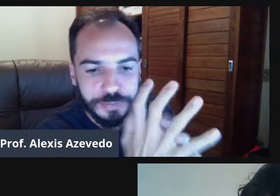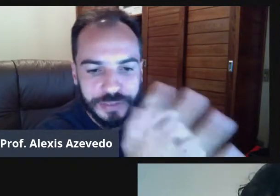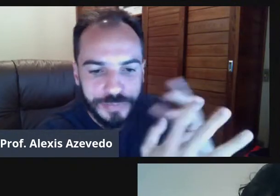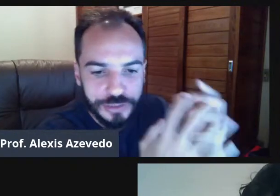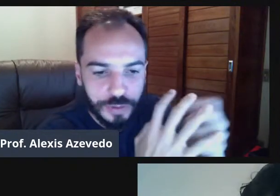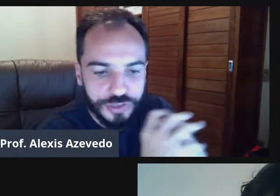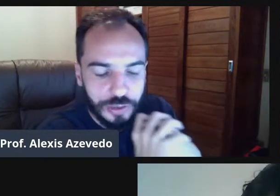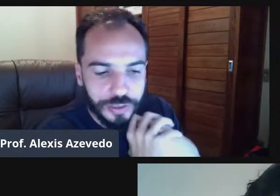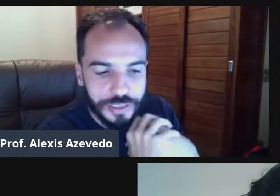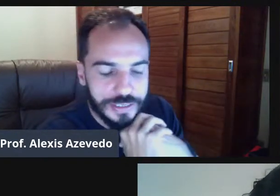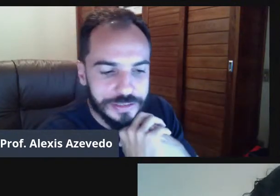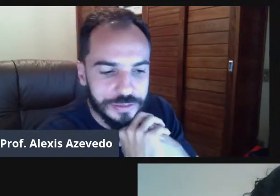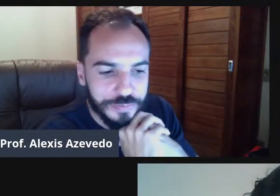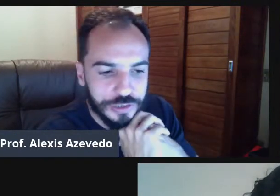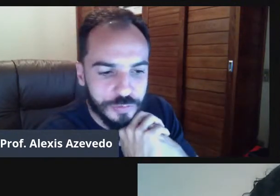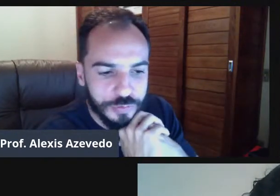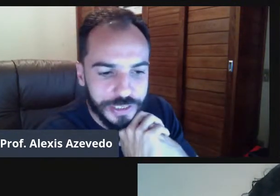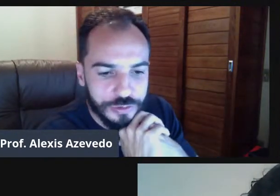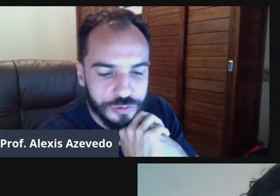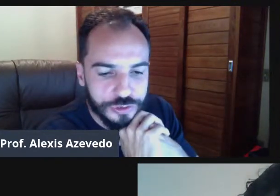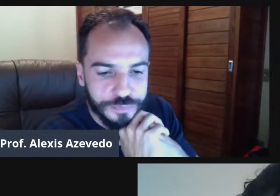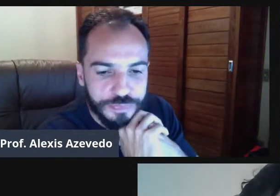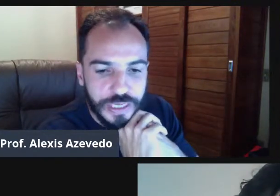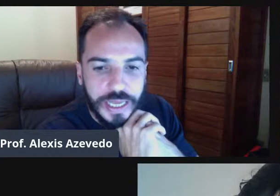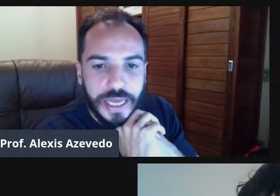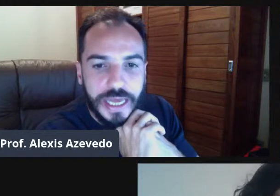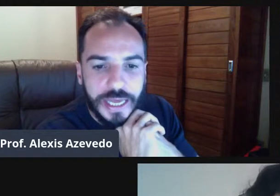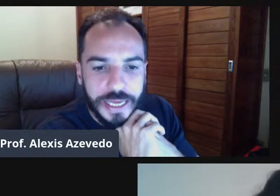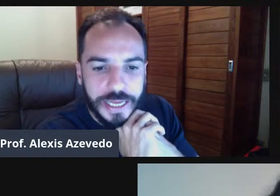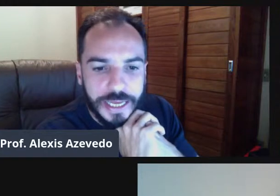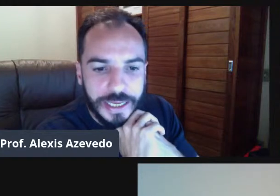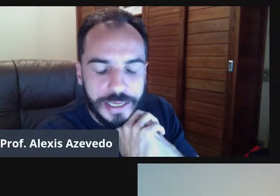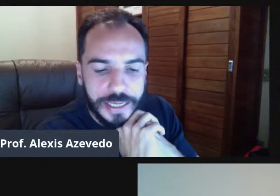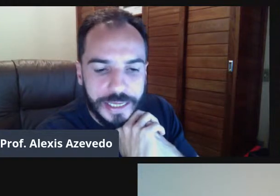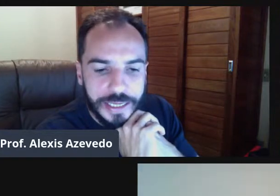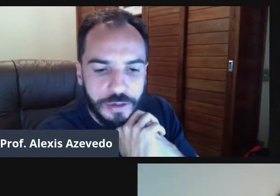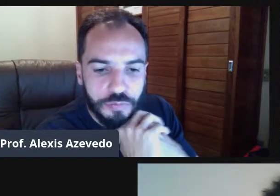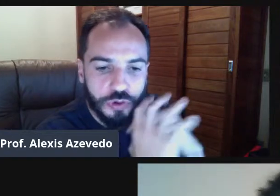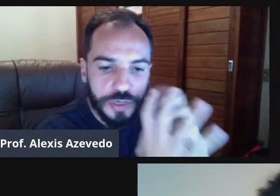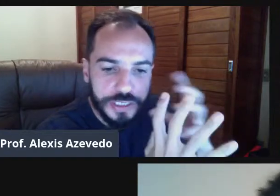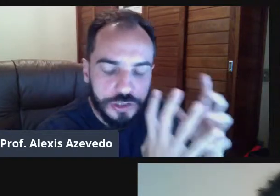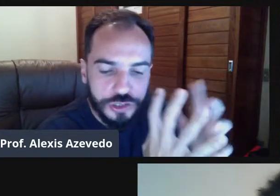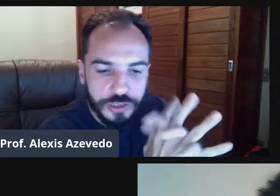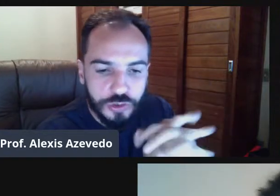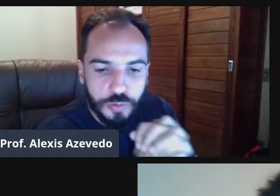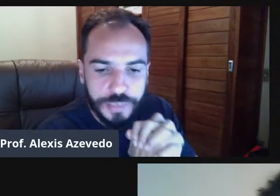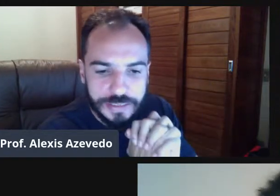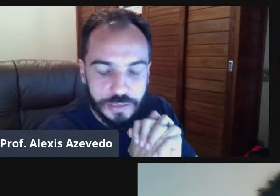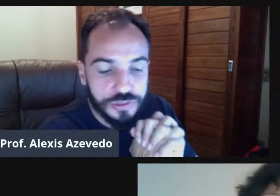Então, novamente, eu peço a vocês, nesse tempo, principalmente agora, nesses mesmos momentos,